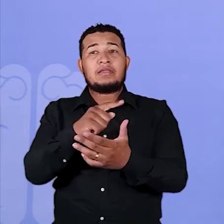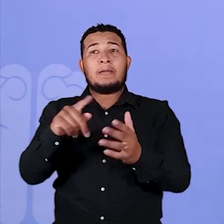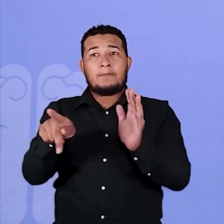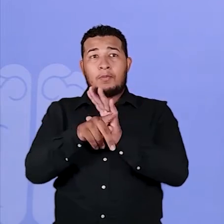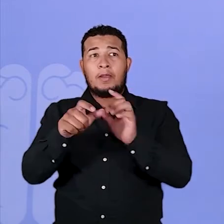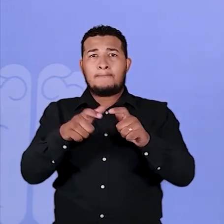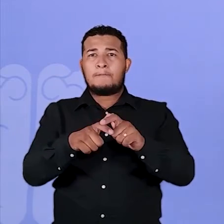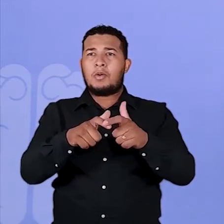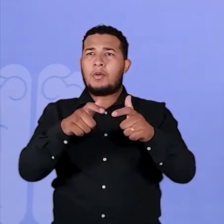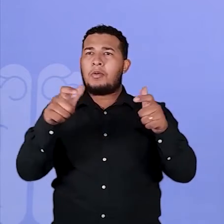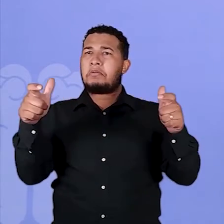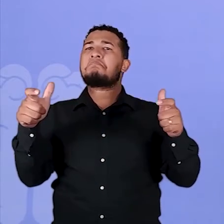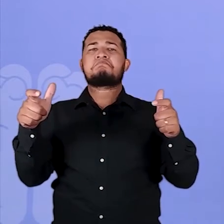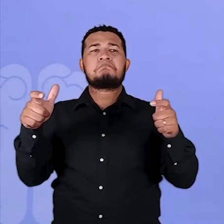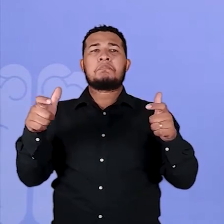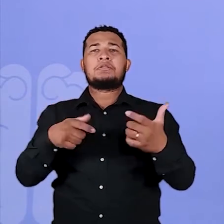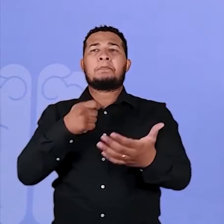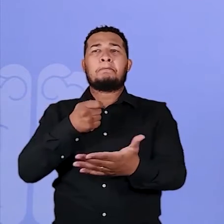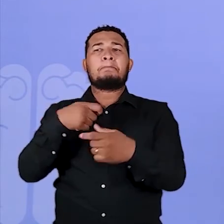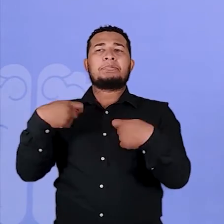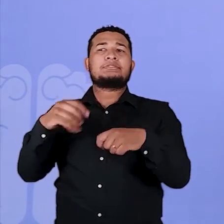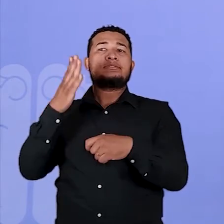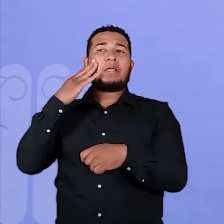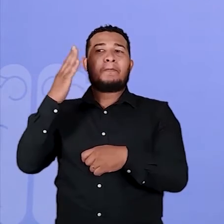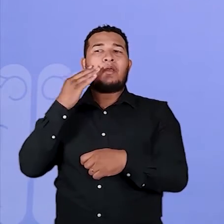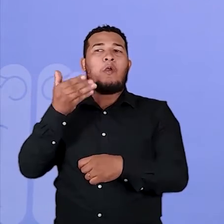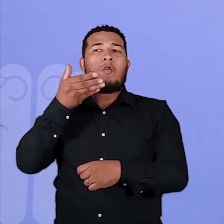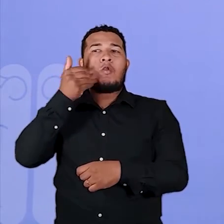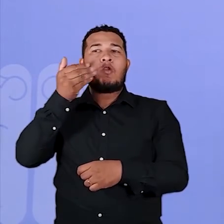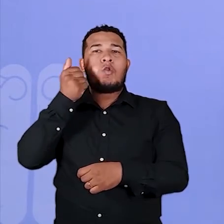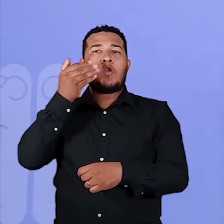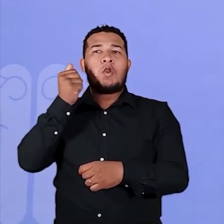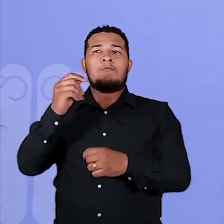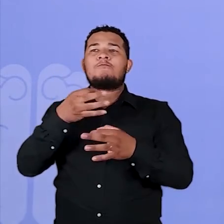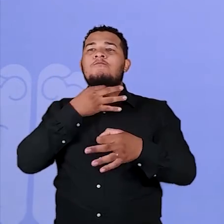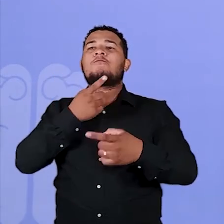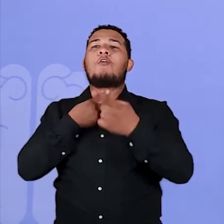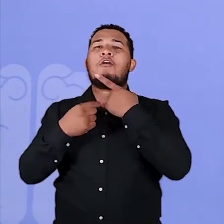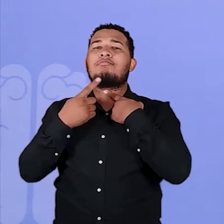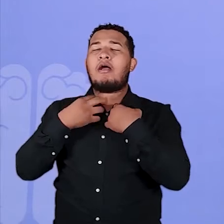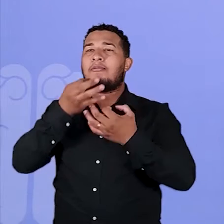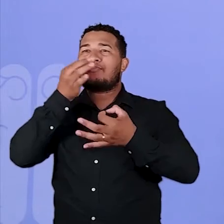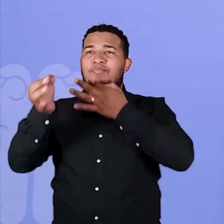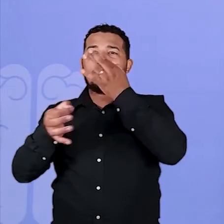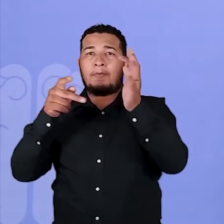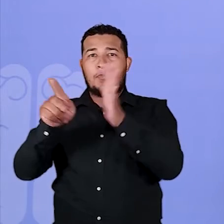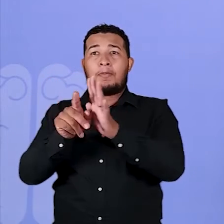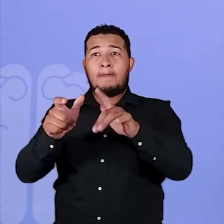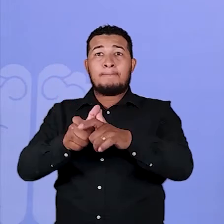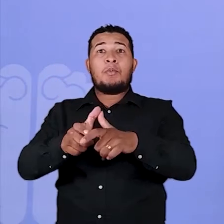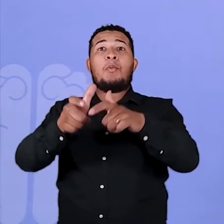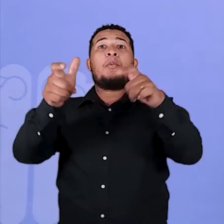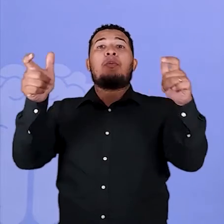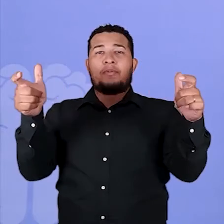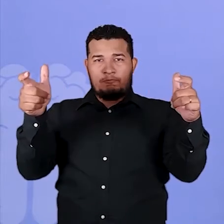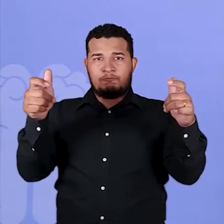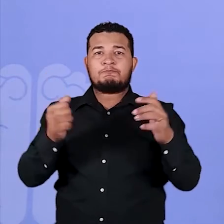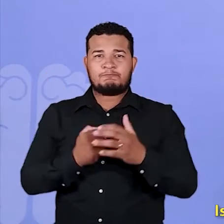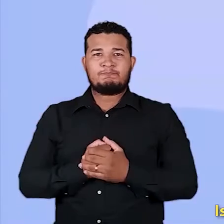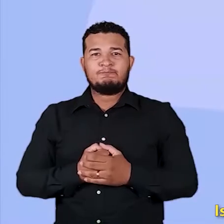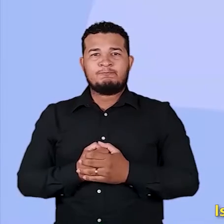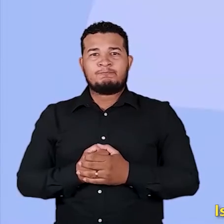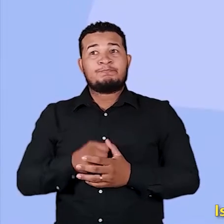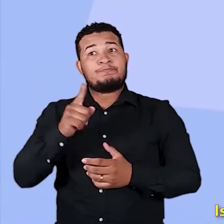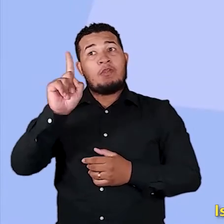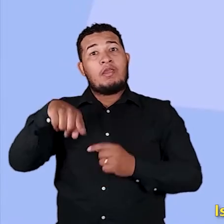os ditames da maioria que precisam ser levados em consideração na hora de avaliar o que vai ser feito e o que não